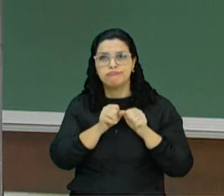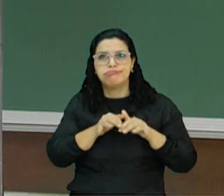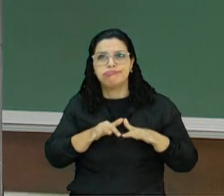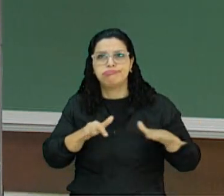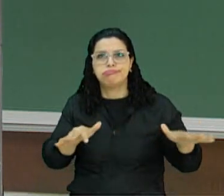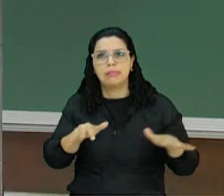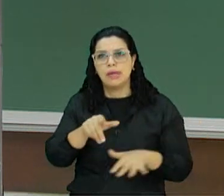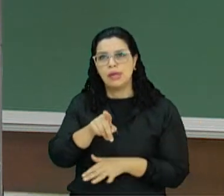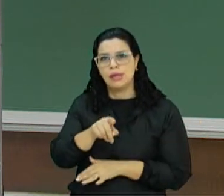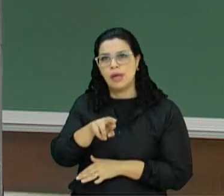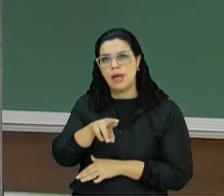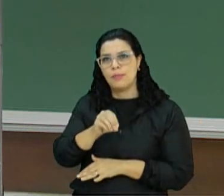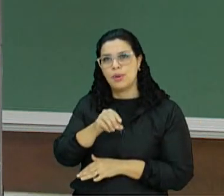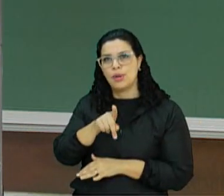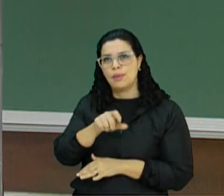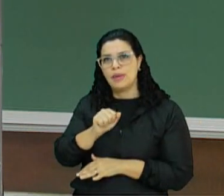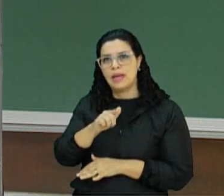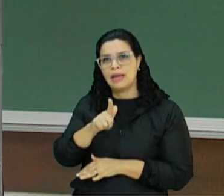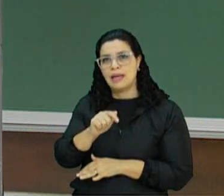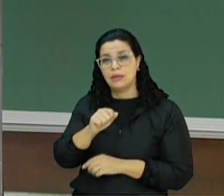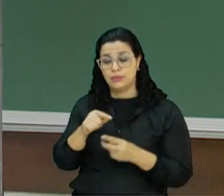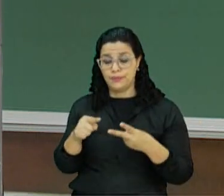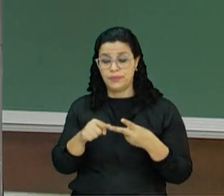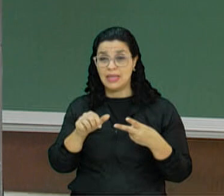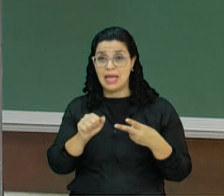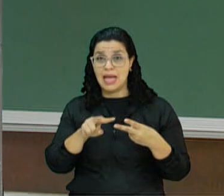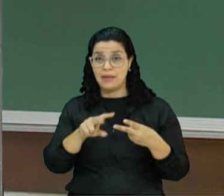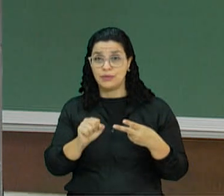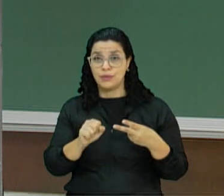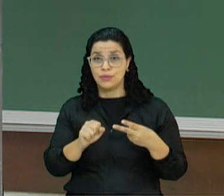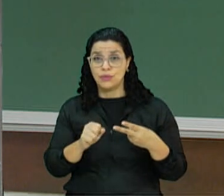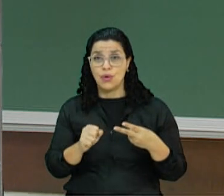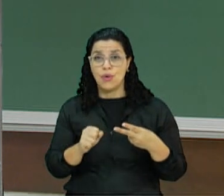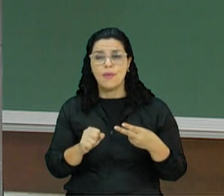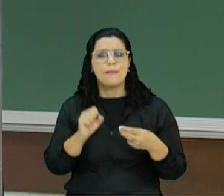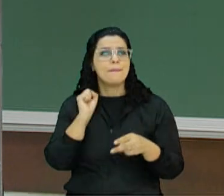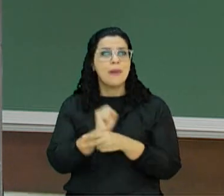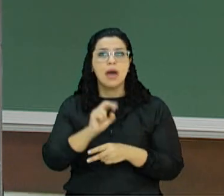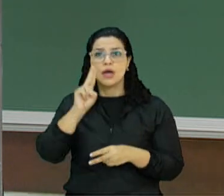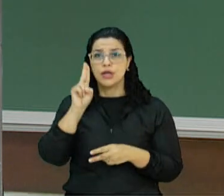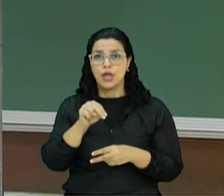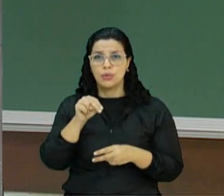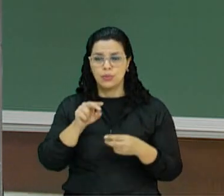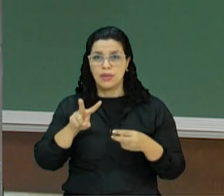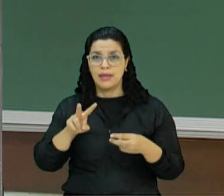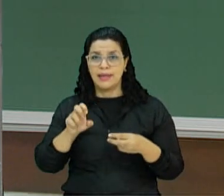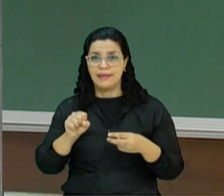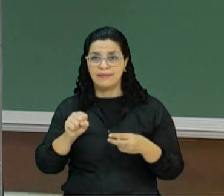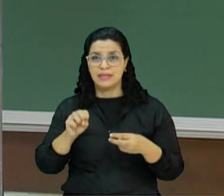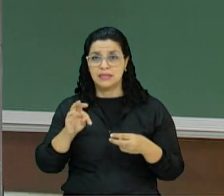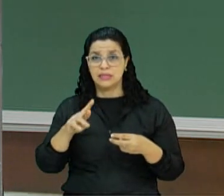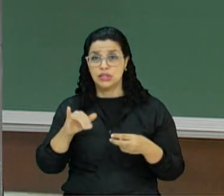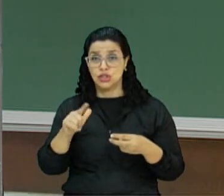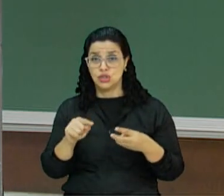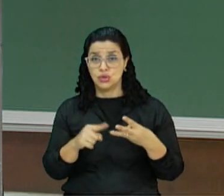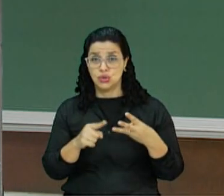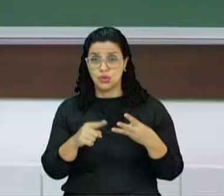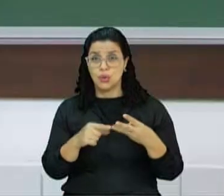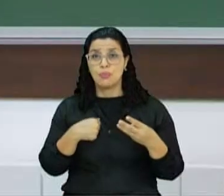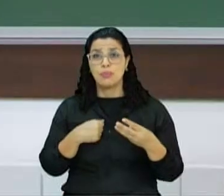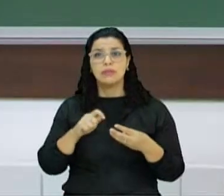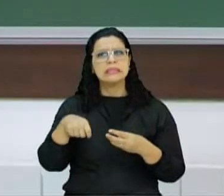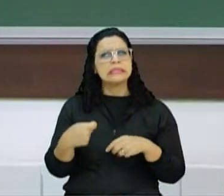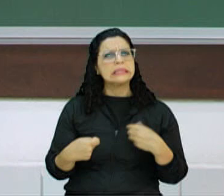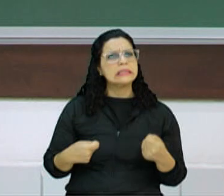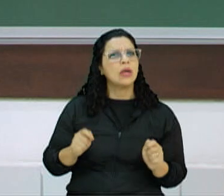propagado. Ávido pode ser substituído por insaciável. E vestígios pode ser substituído por